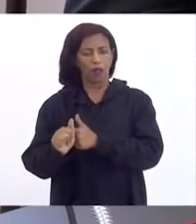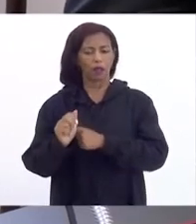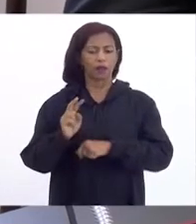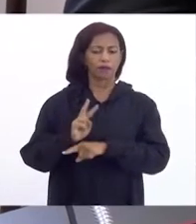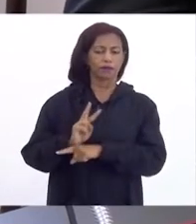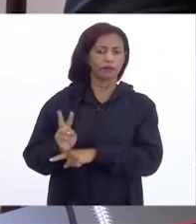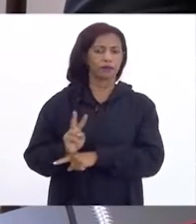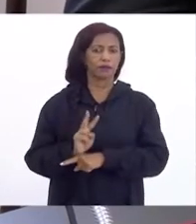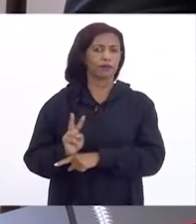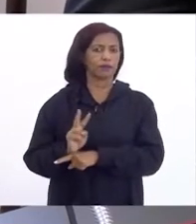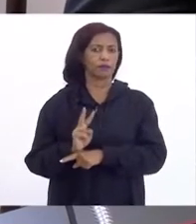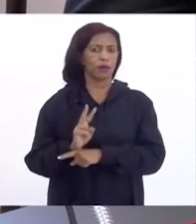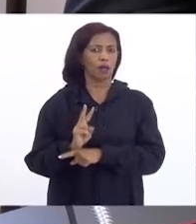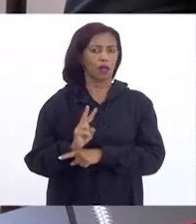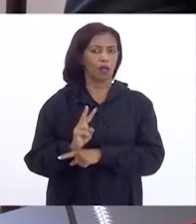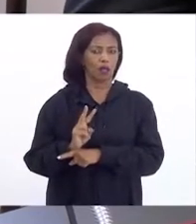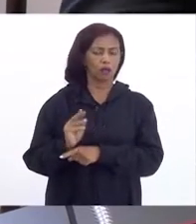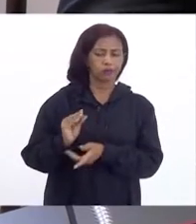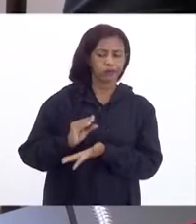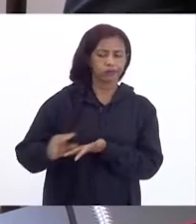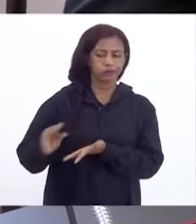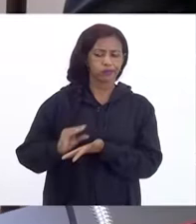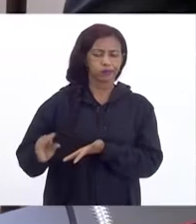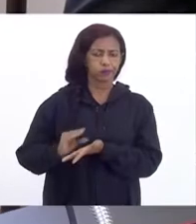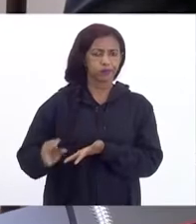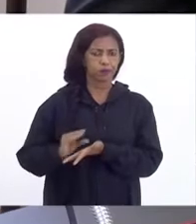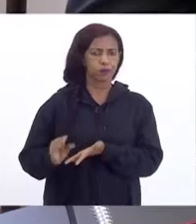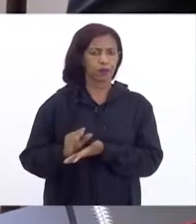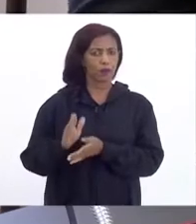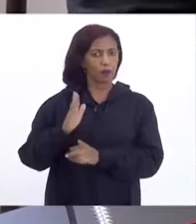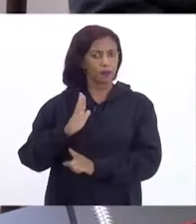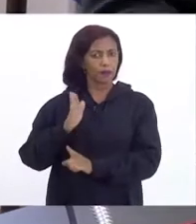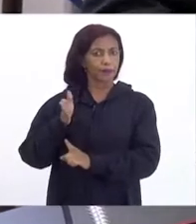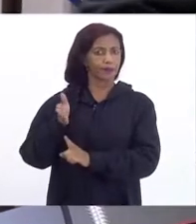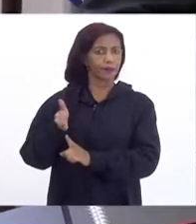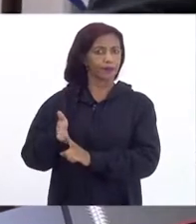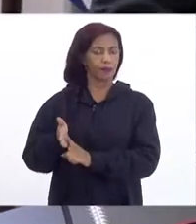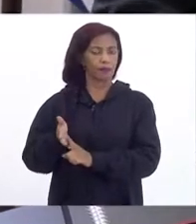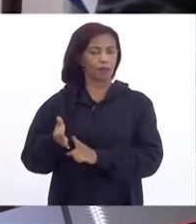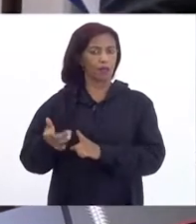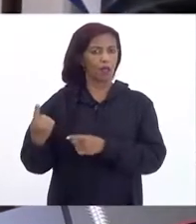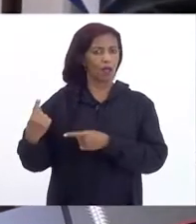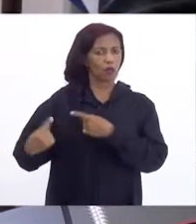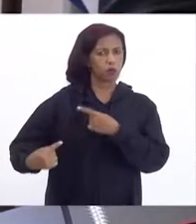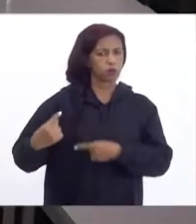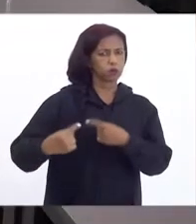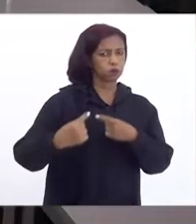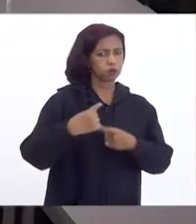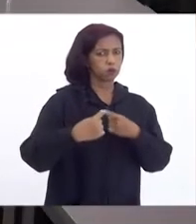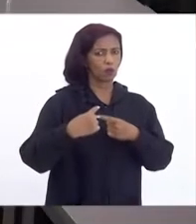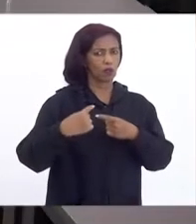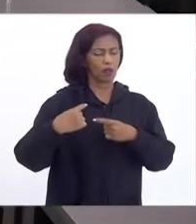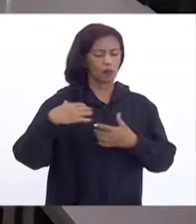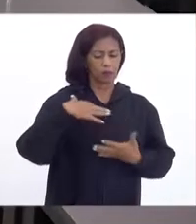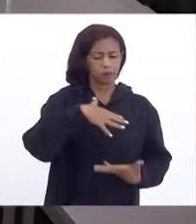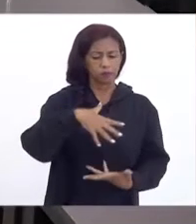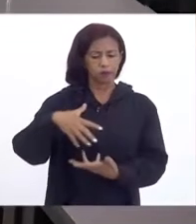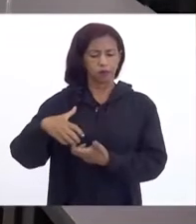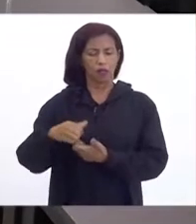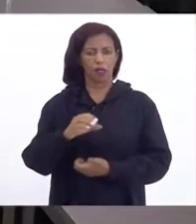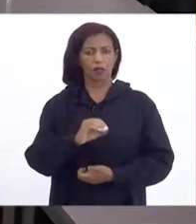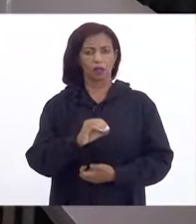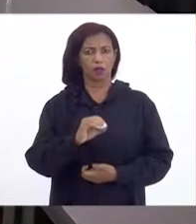fiscalizar os investimentos oriundos dos recursos referentes à concorrência internacional 01 de